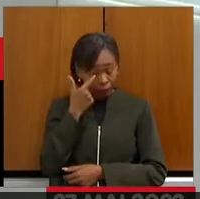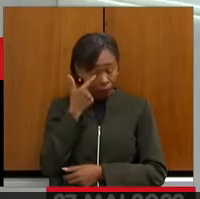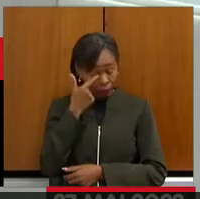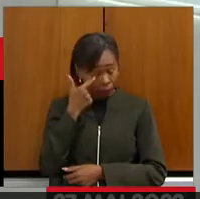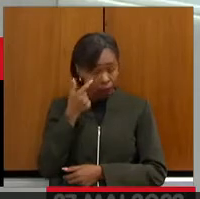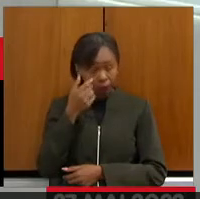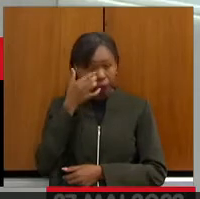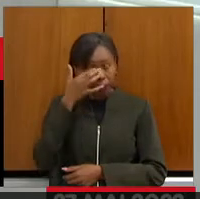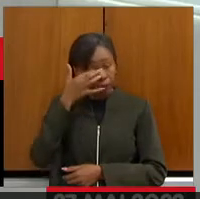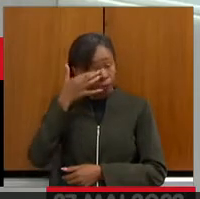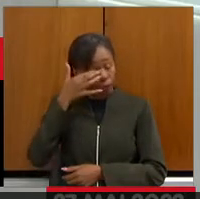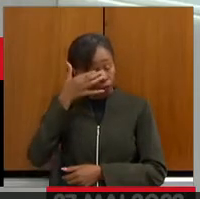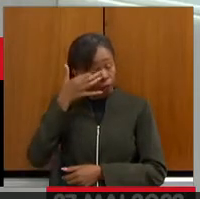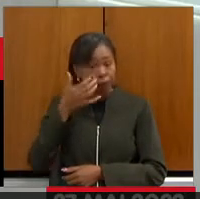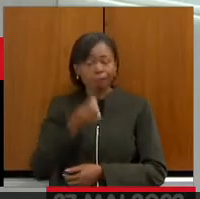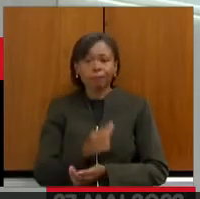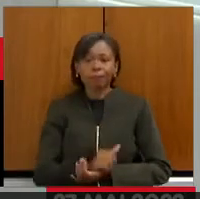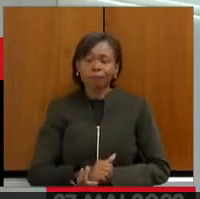oi oi